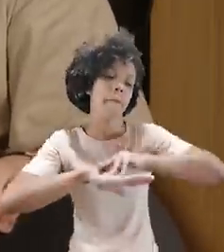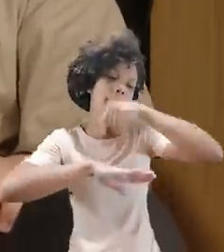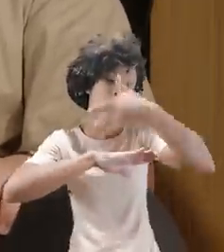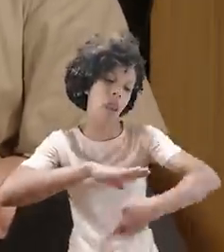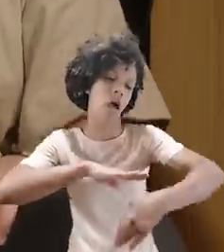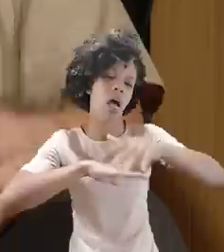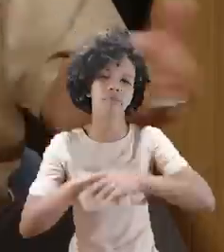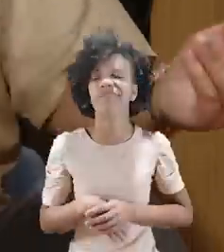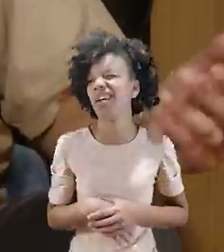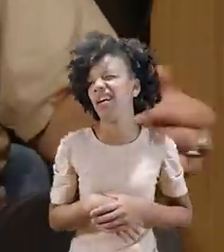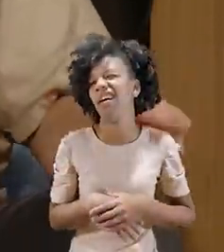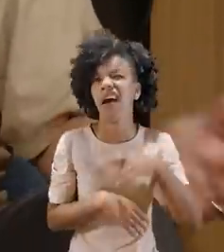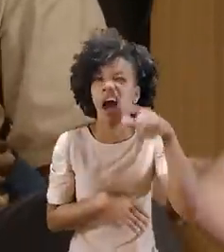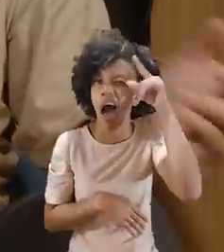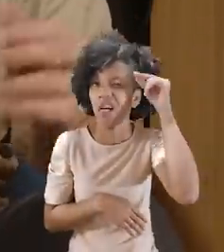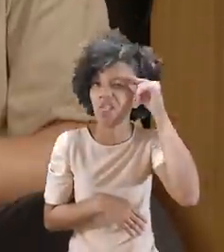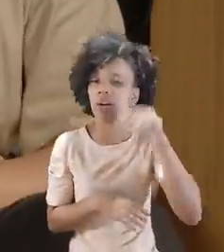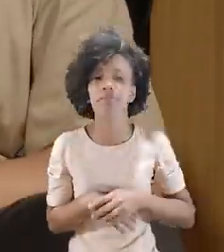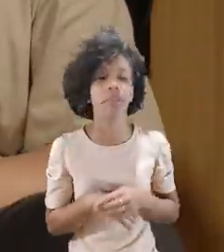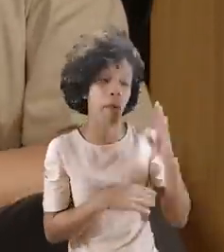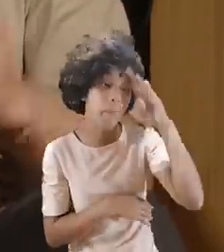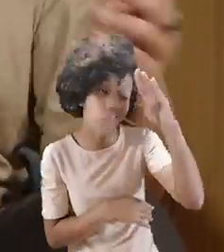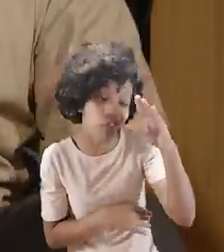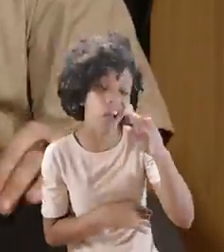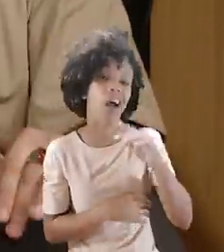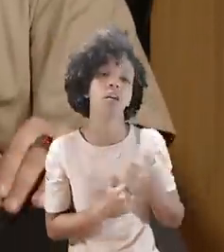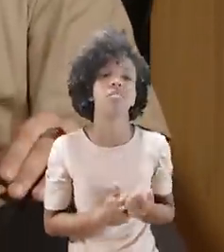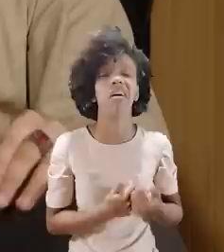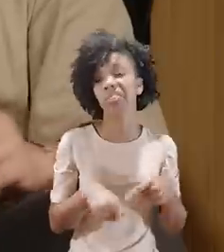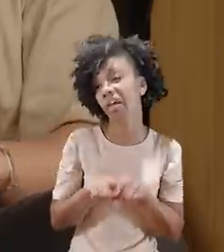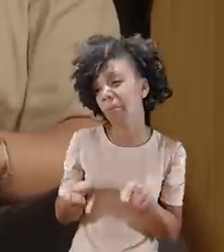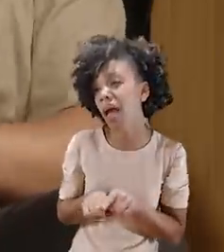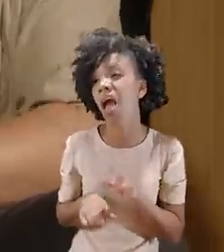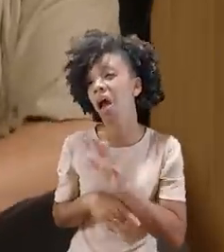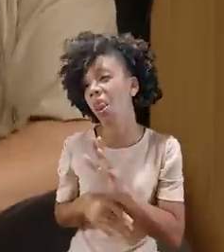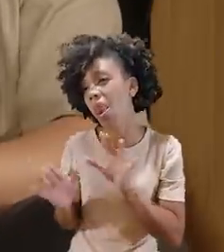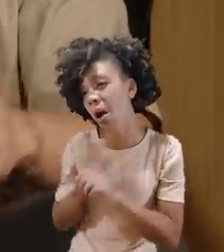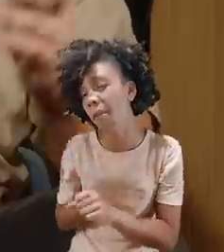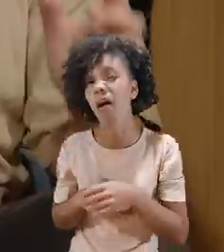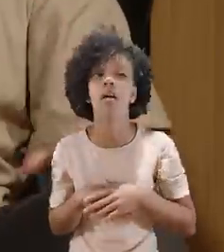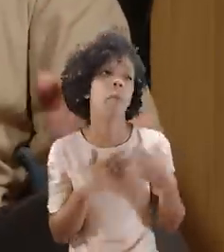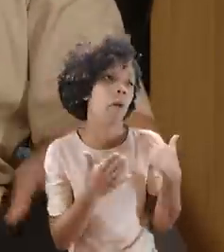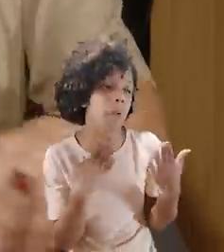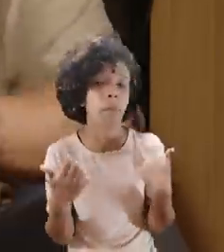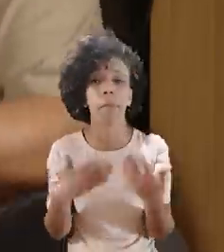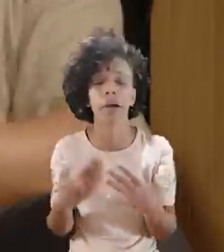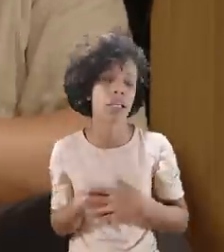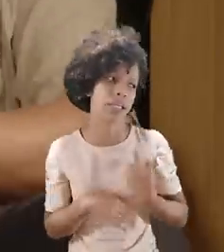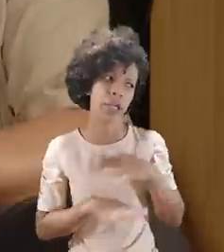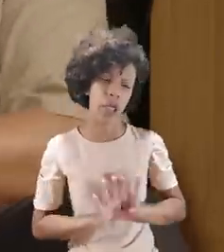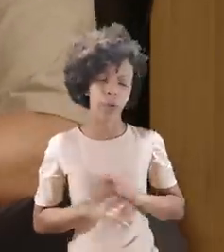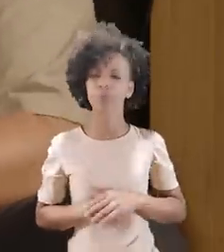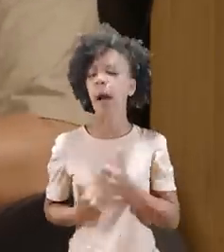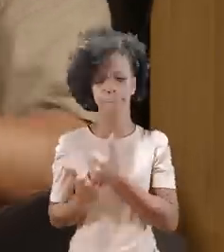porta do minhocão a do dólar Amém bolsonaro governo também Flor Hubble aí não sei o que Papá